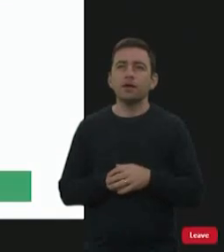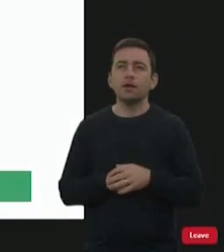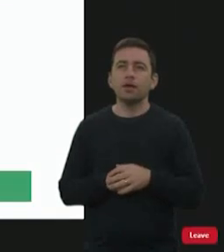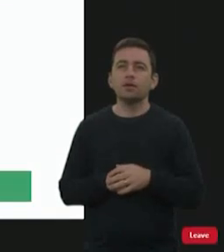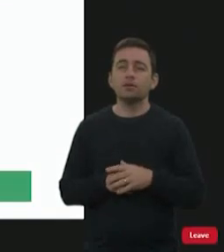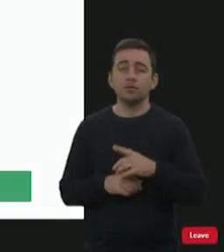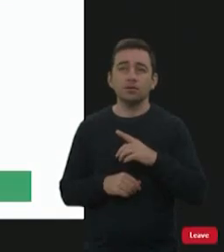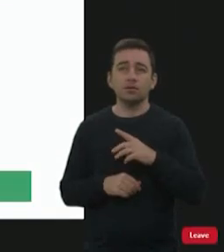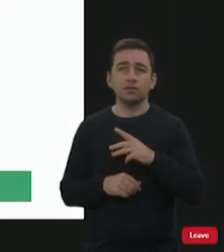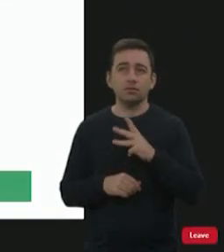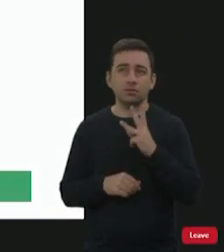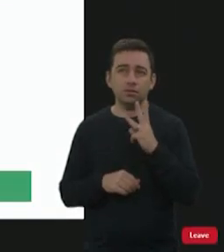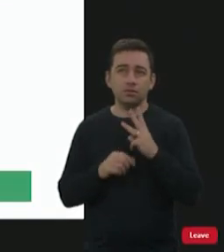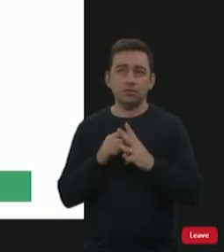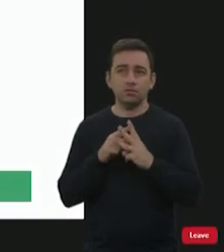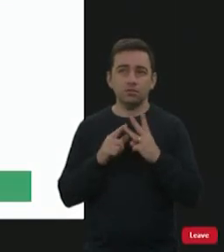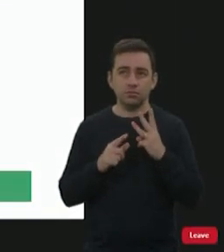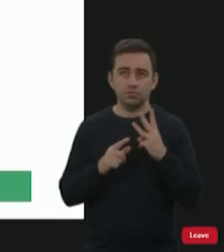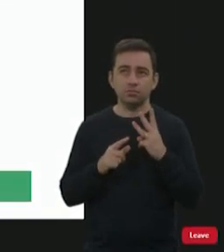3 meses especificamente fibratos,